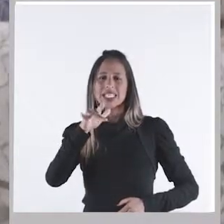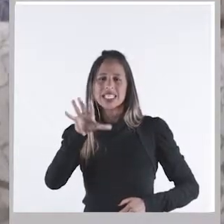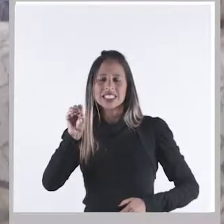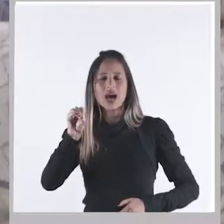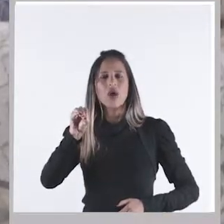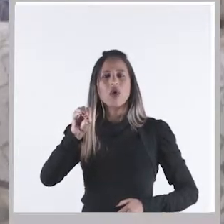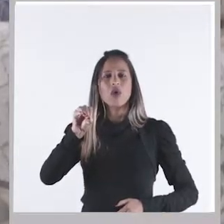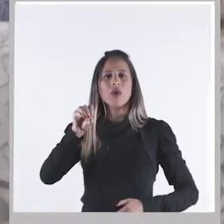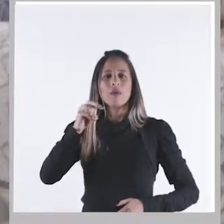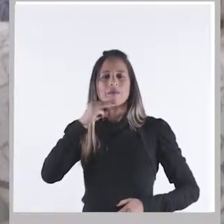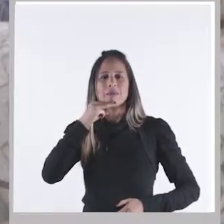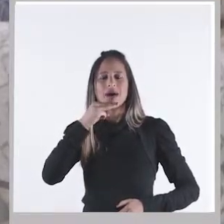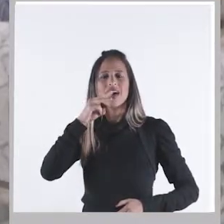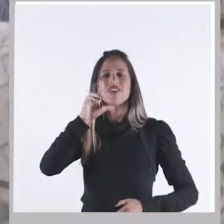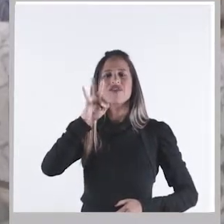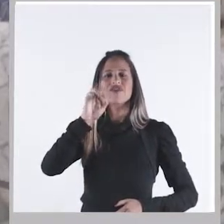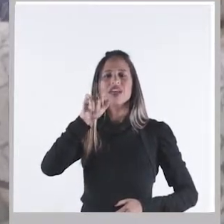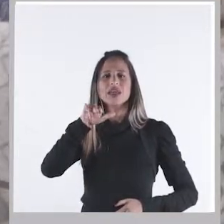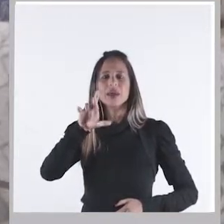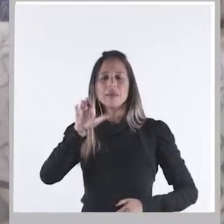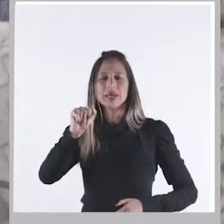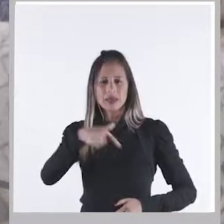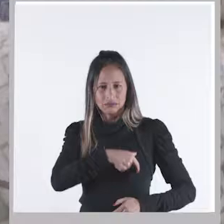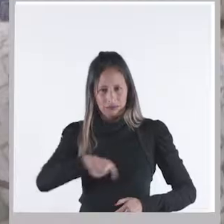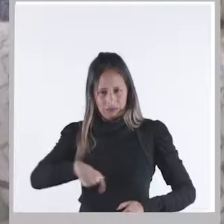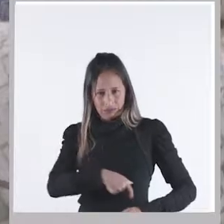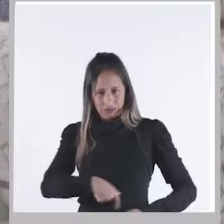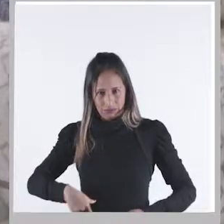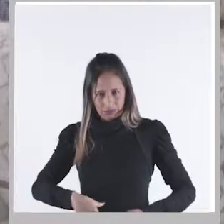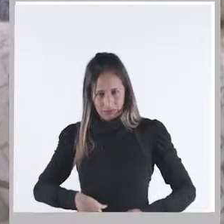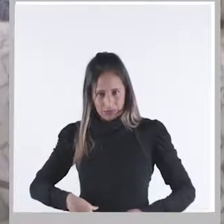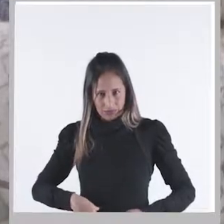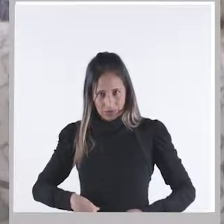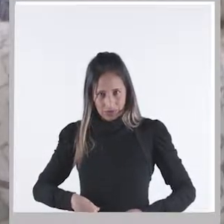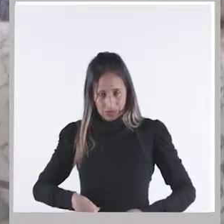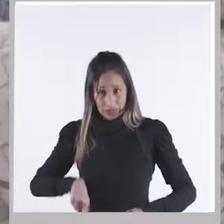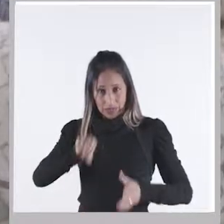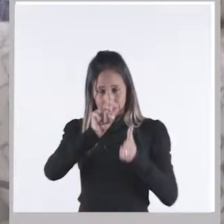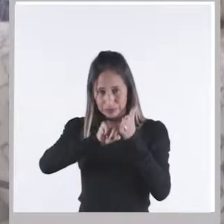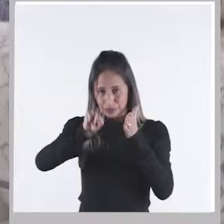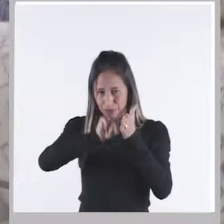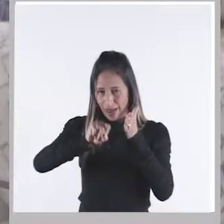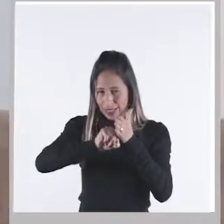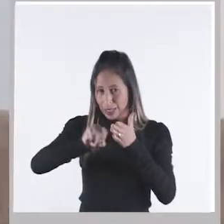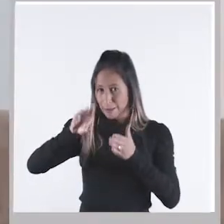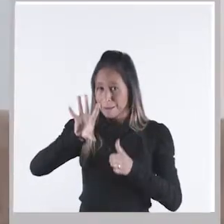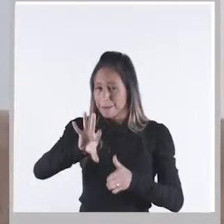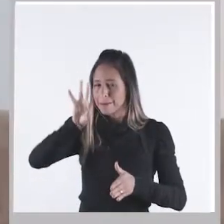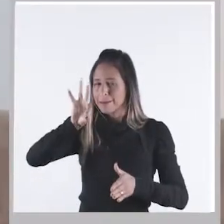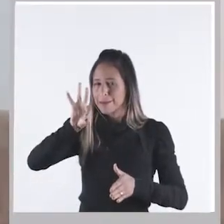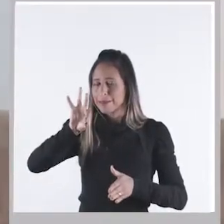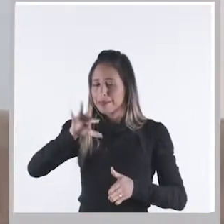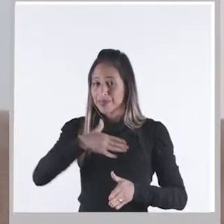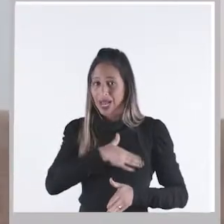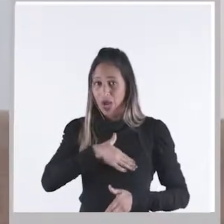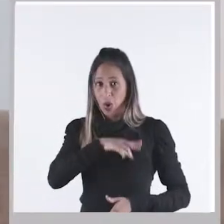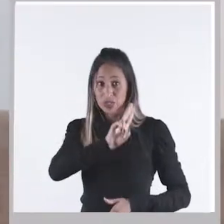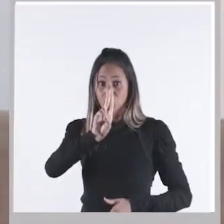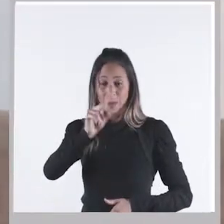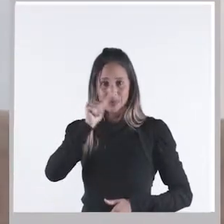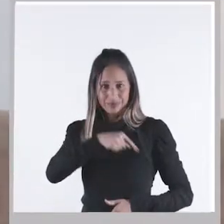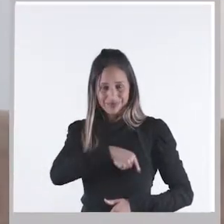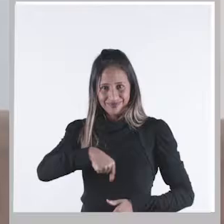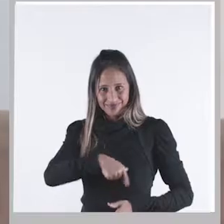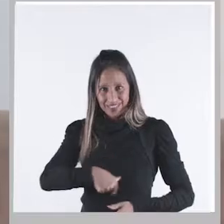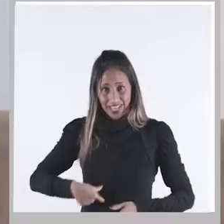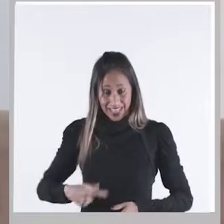Chimamanda, Firmina e Maya Angelou, umas das minhas autoras preferidas. Quer dizer, a gente não